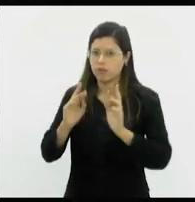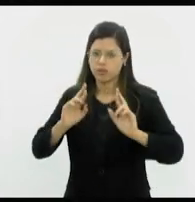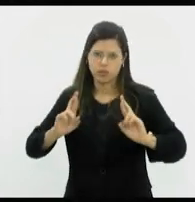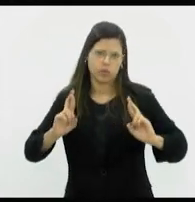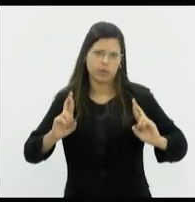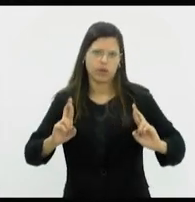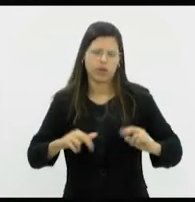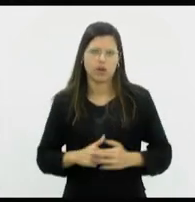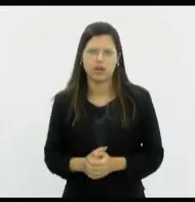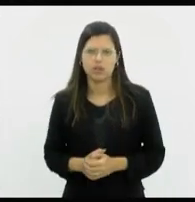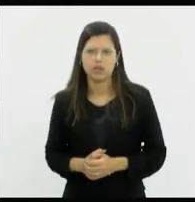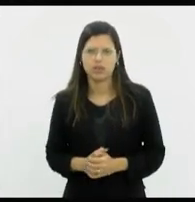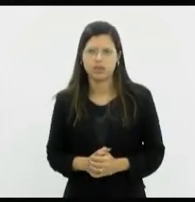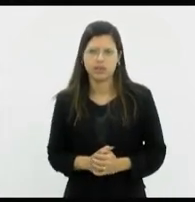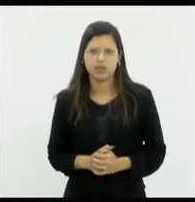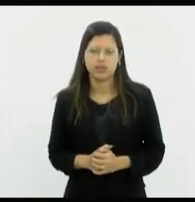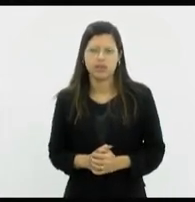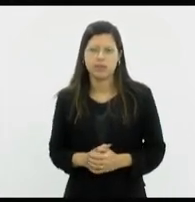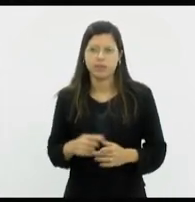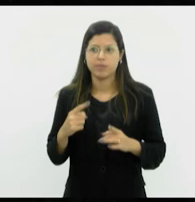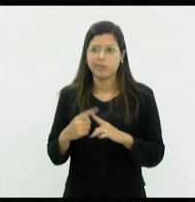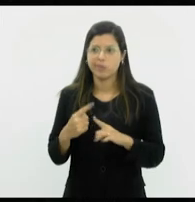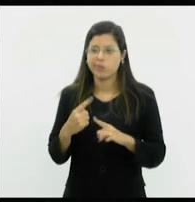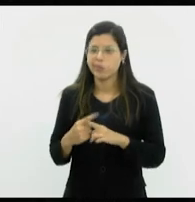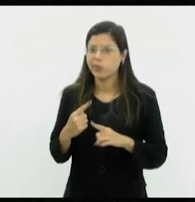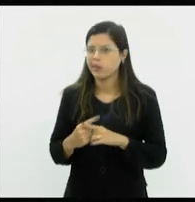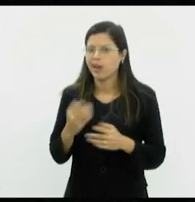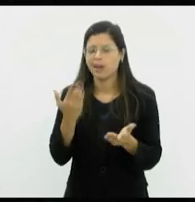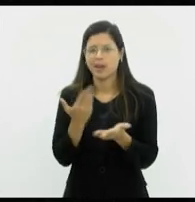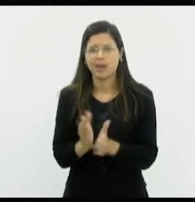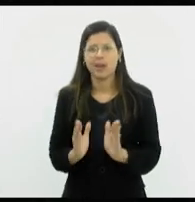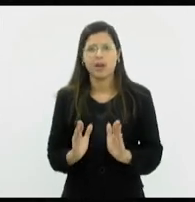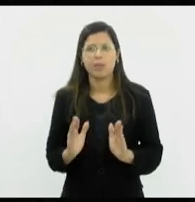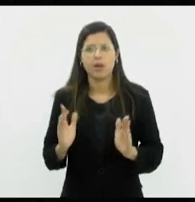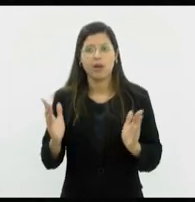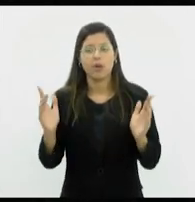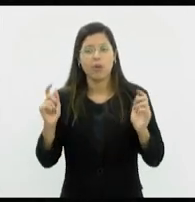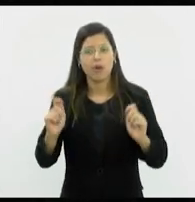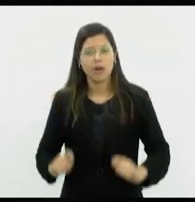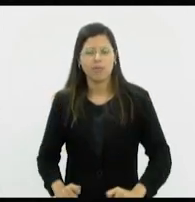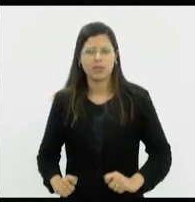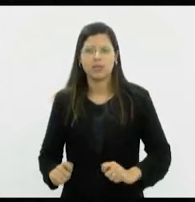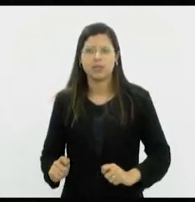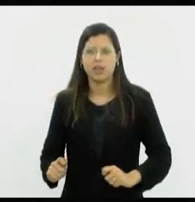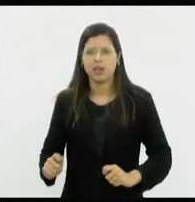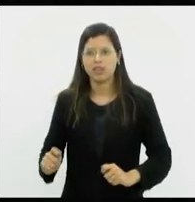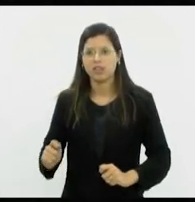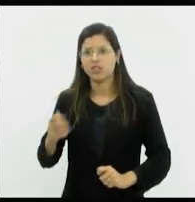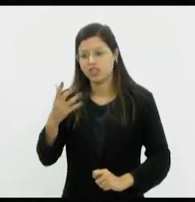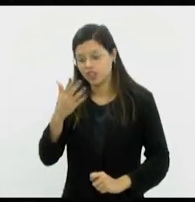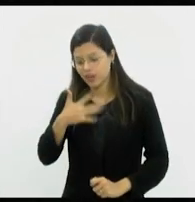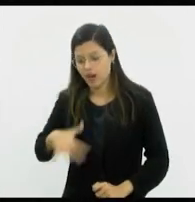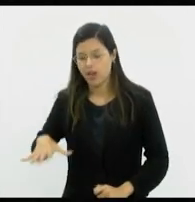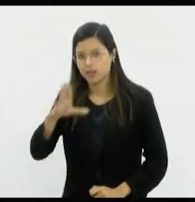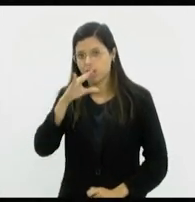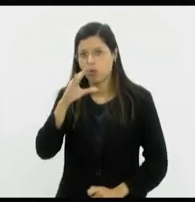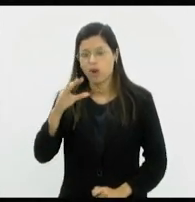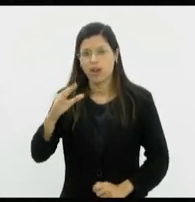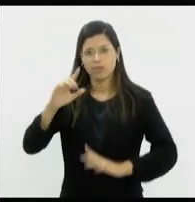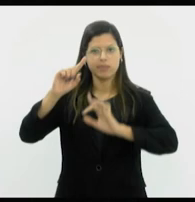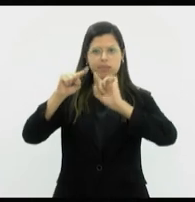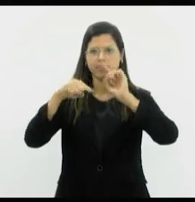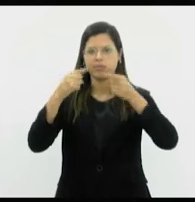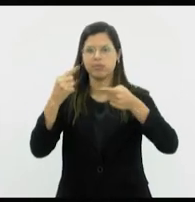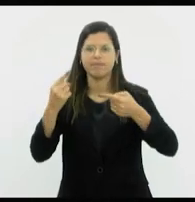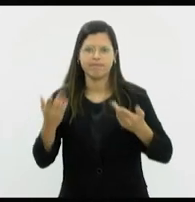porque mata a capacidade de gerar crianças e adolescentes mais capazes e prontas para a vida